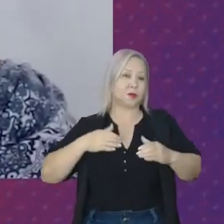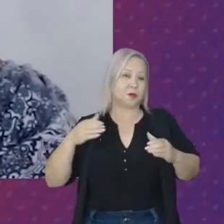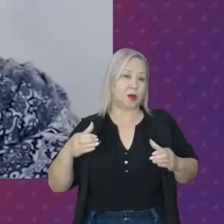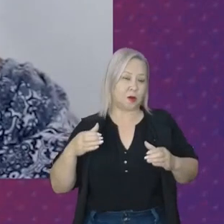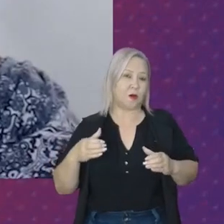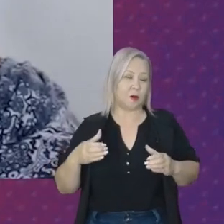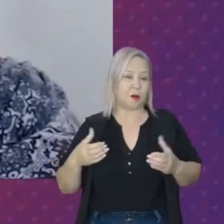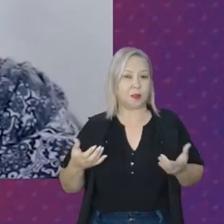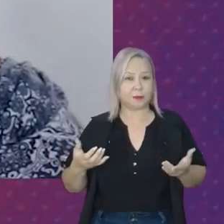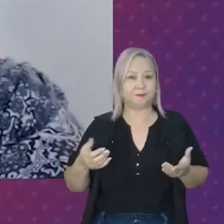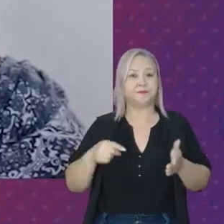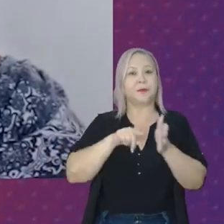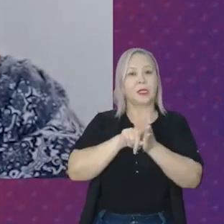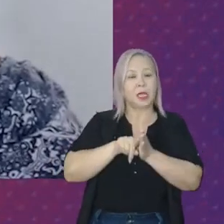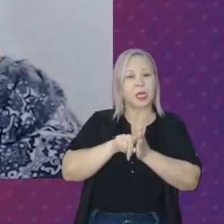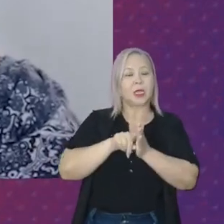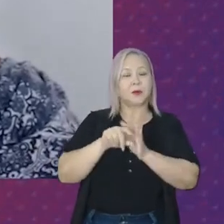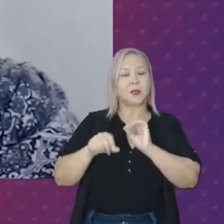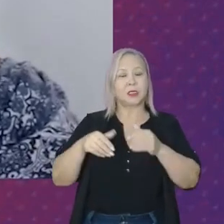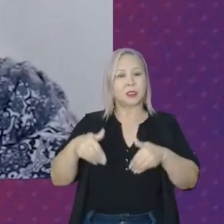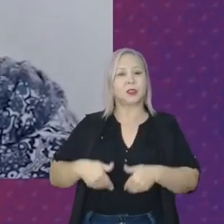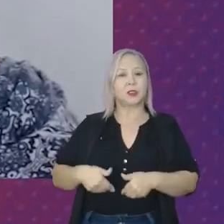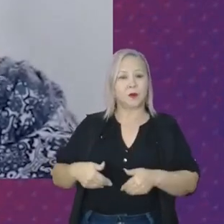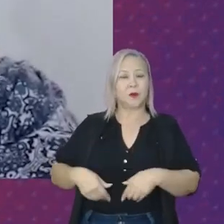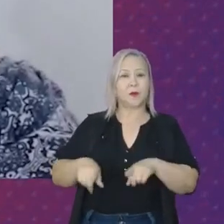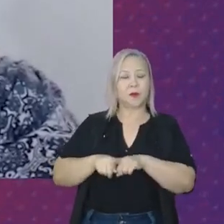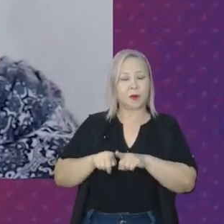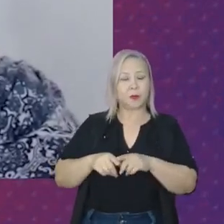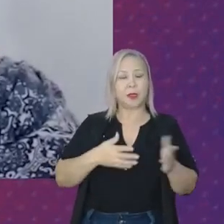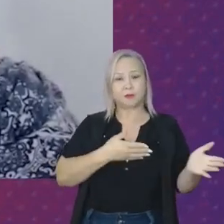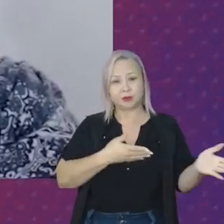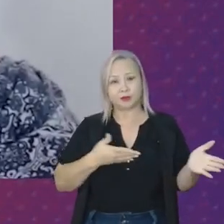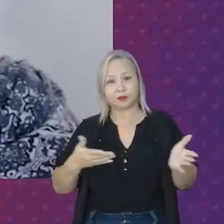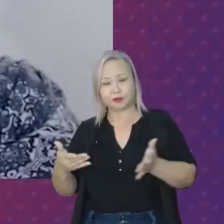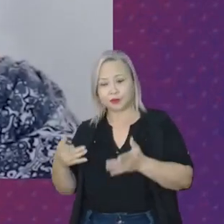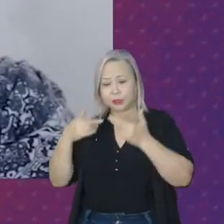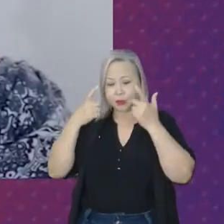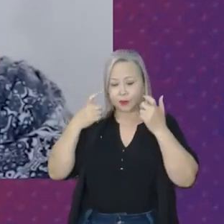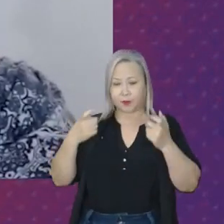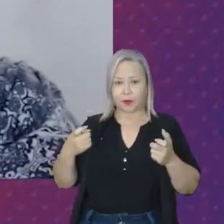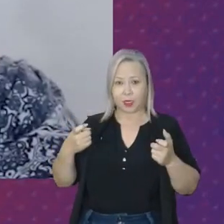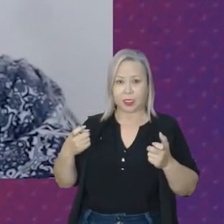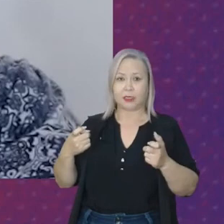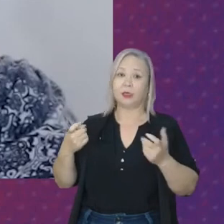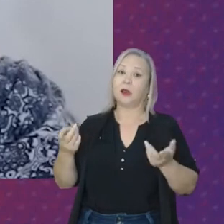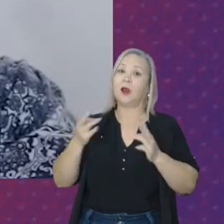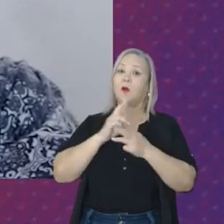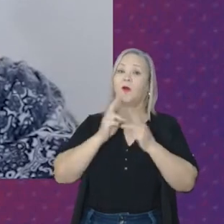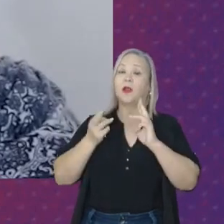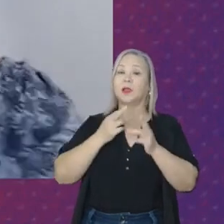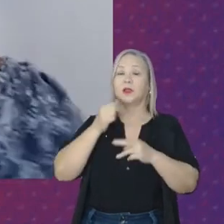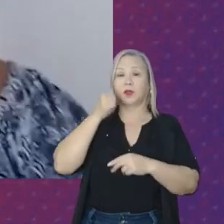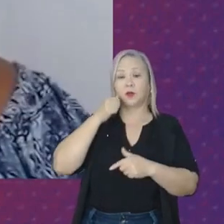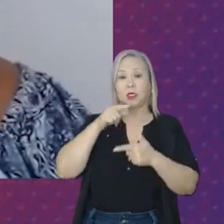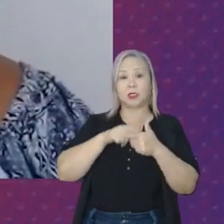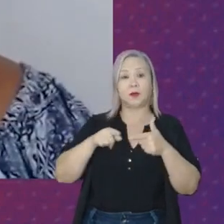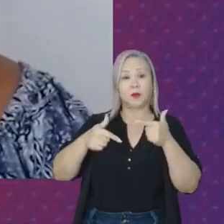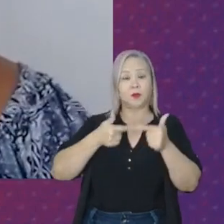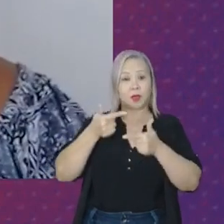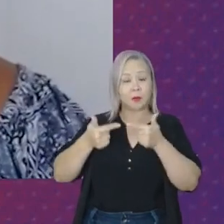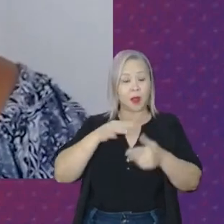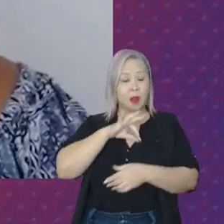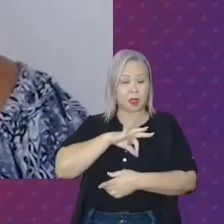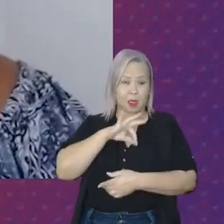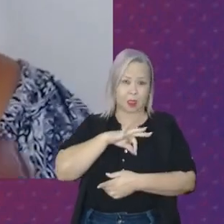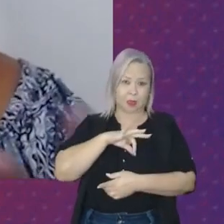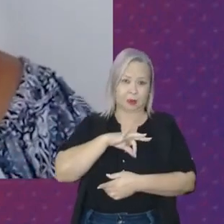nas estatísticas de fome também perpassa por essa violência na divisão da renda, né? A